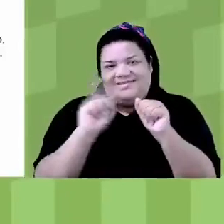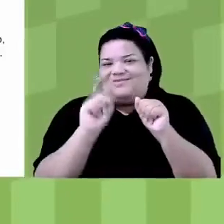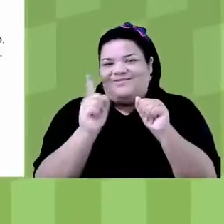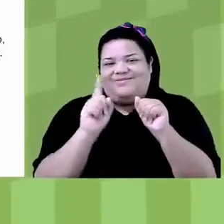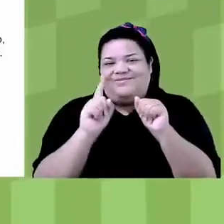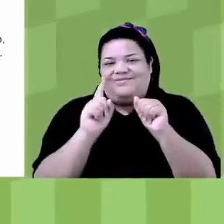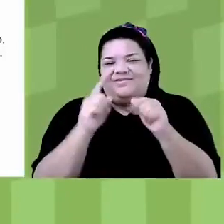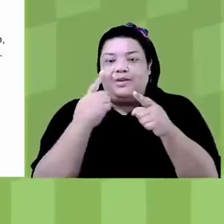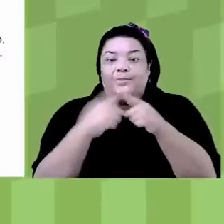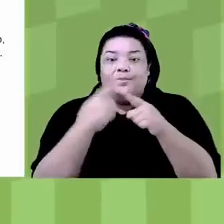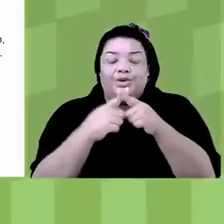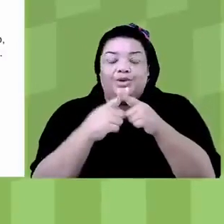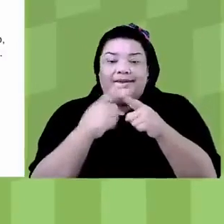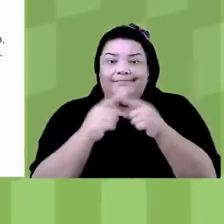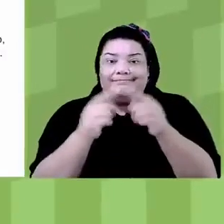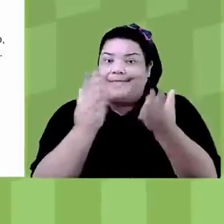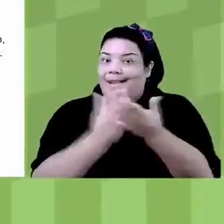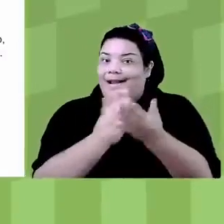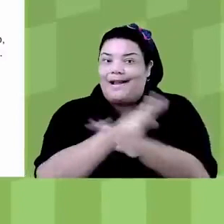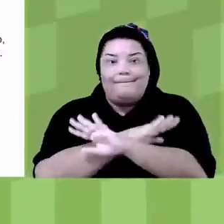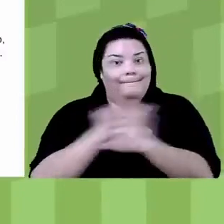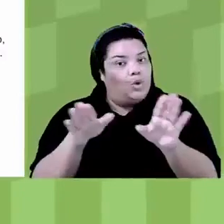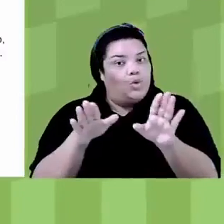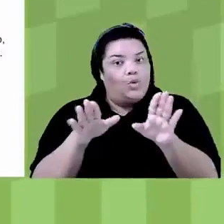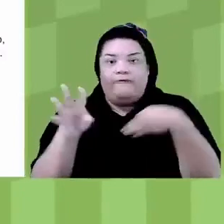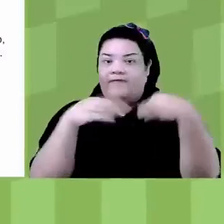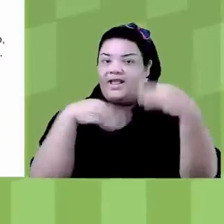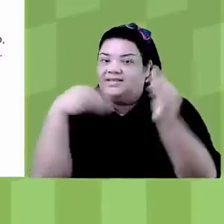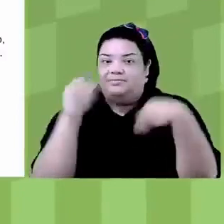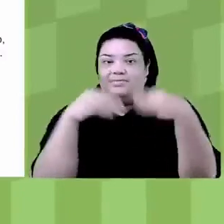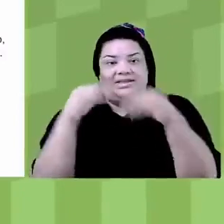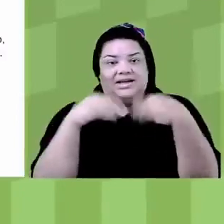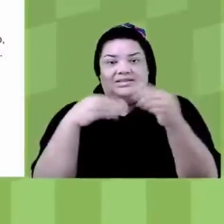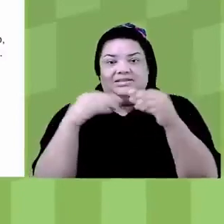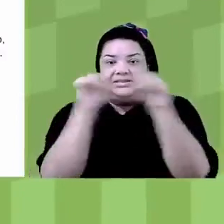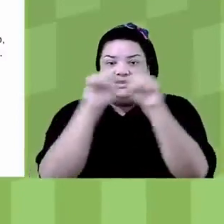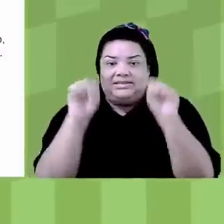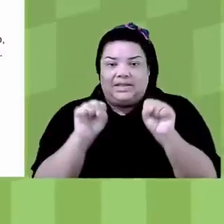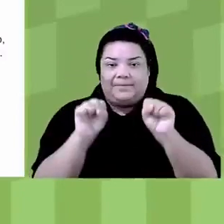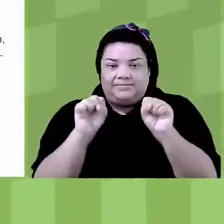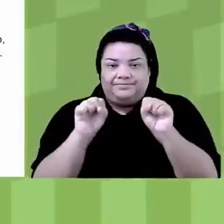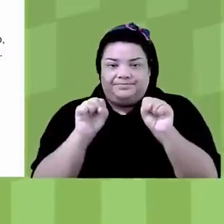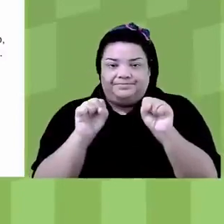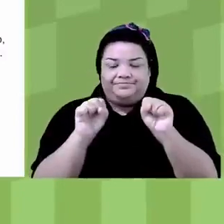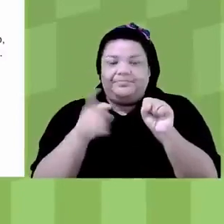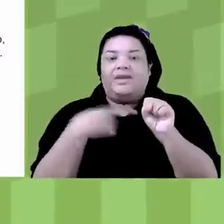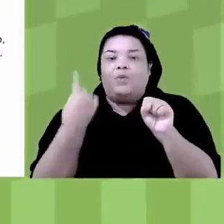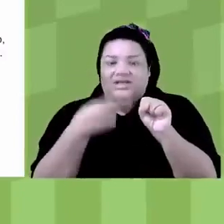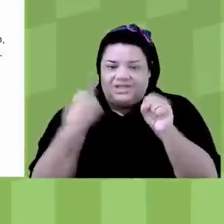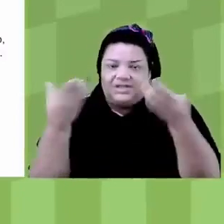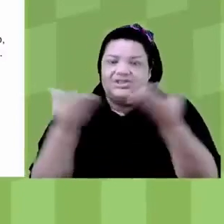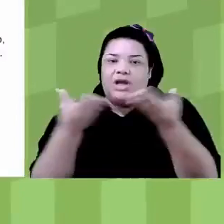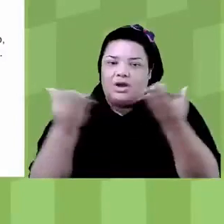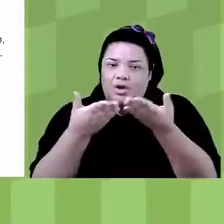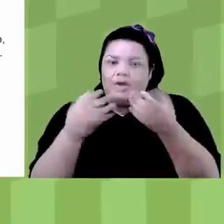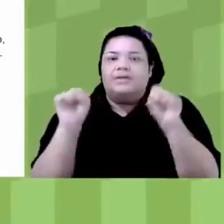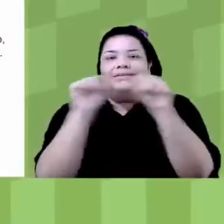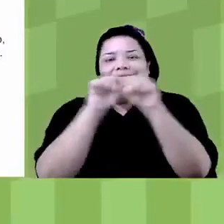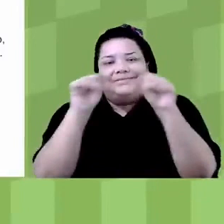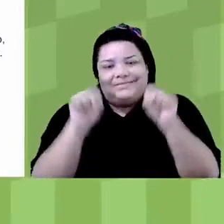Acabou a plasticidade do sistema. É isso que nós estamos neste momento com o sistema climático.